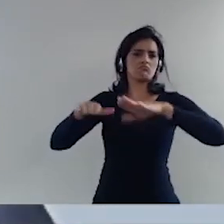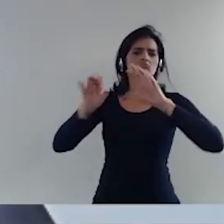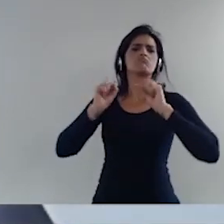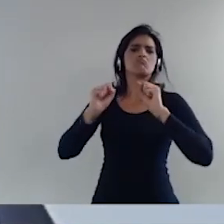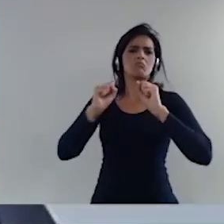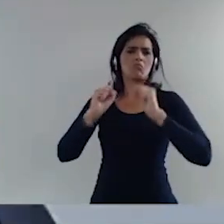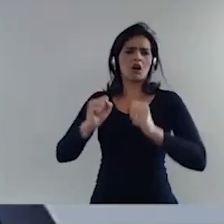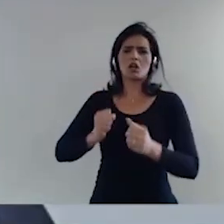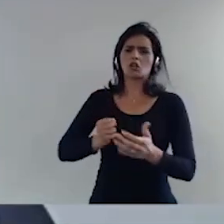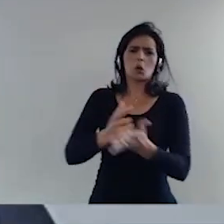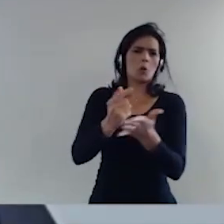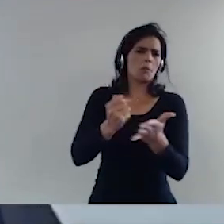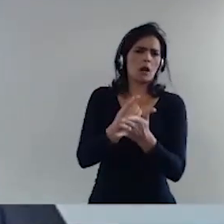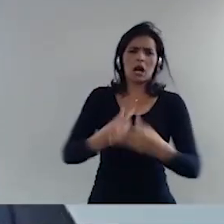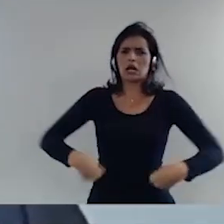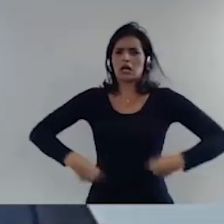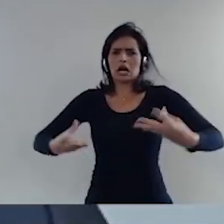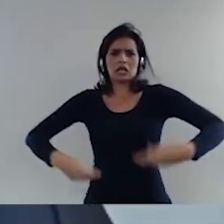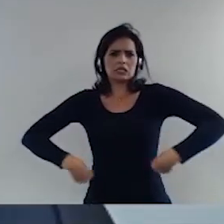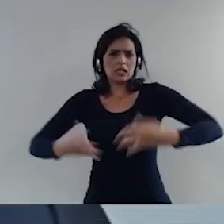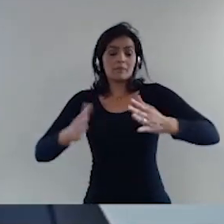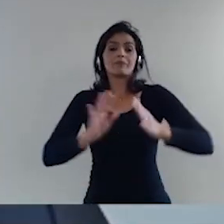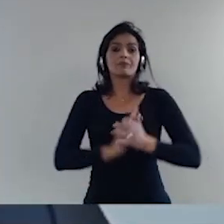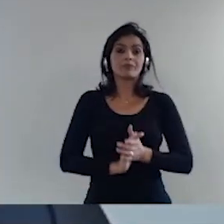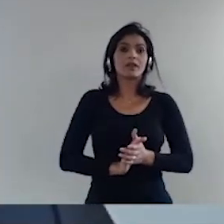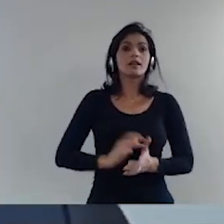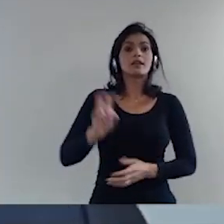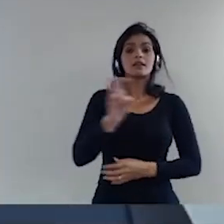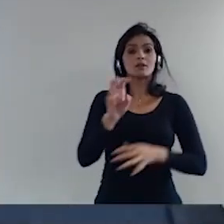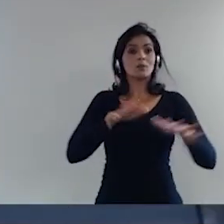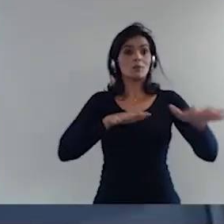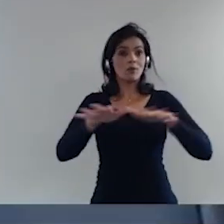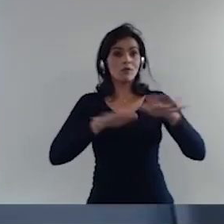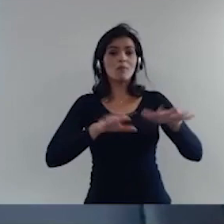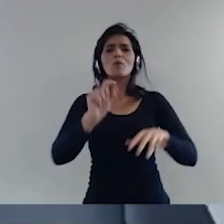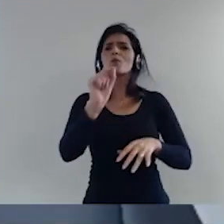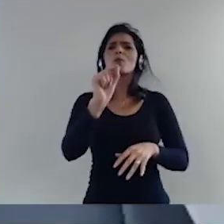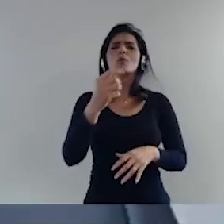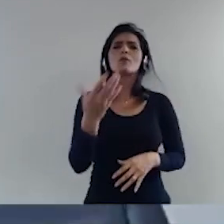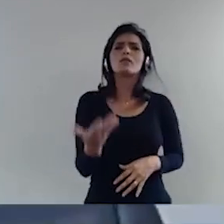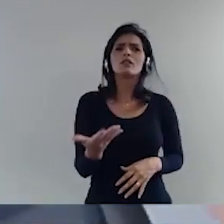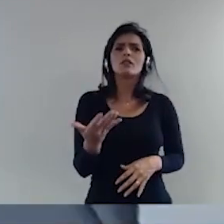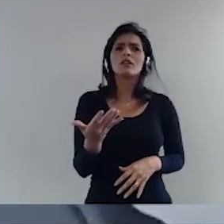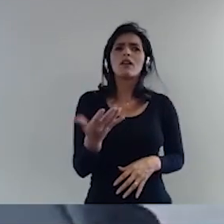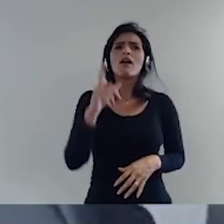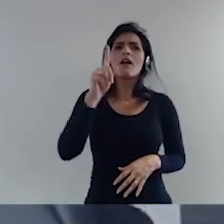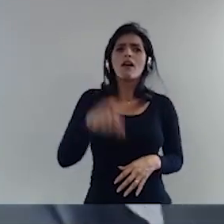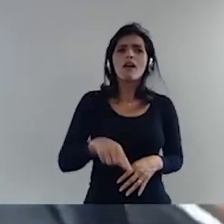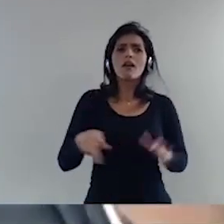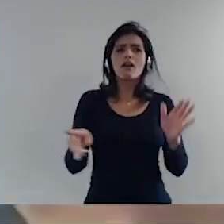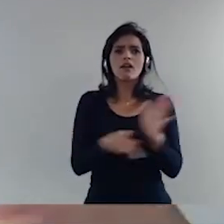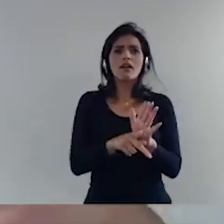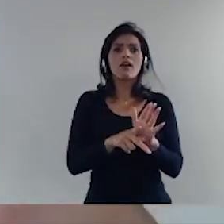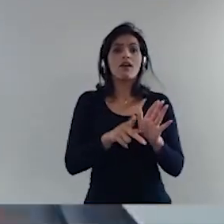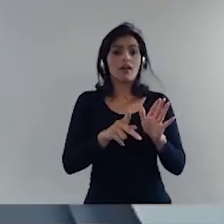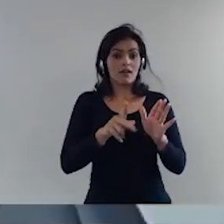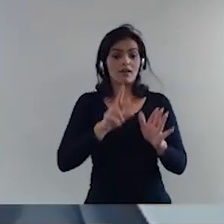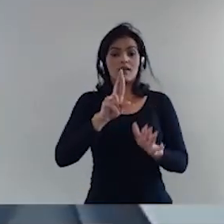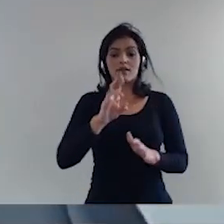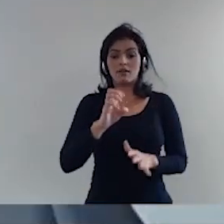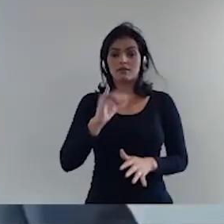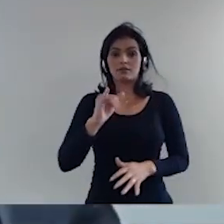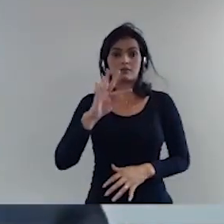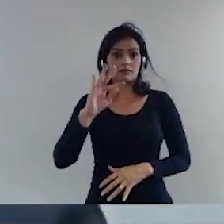para efetuar gastos. Qual o quinto movimento? Quinto movimento é o seguinte, com a queda das